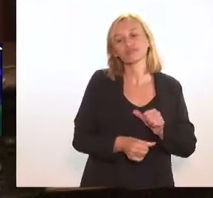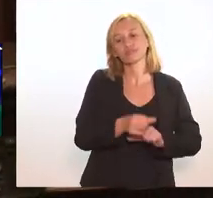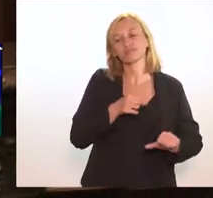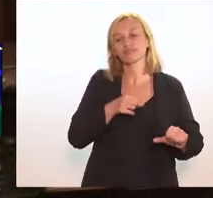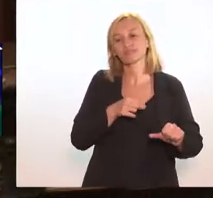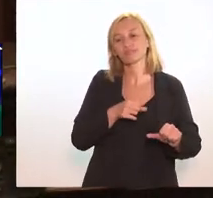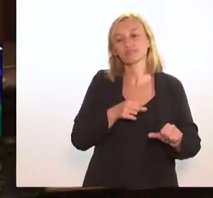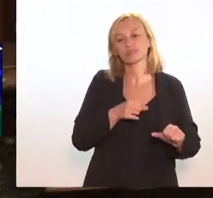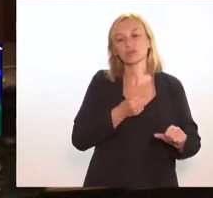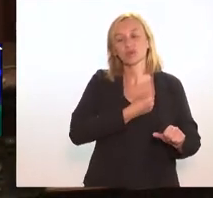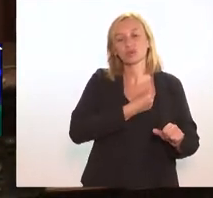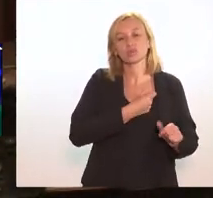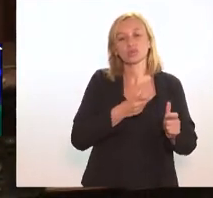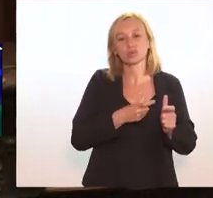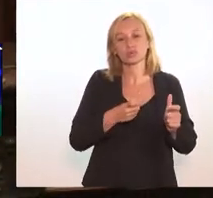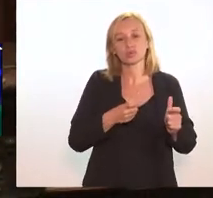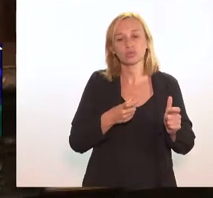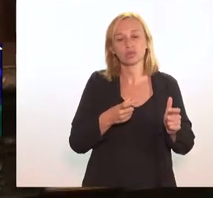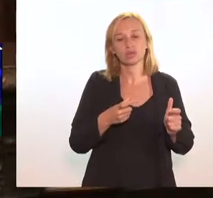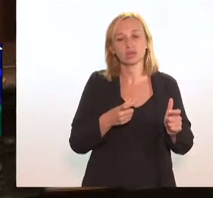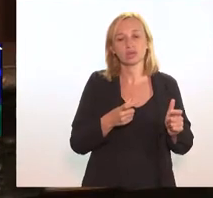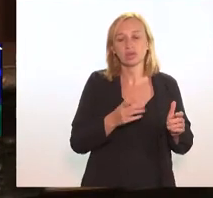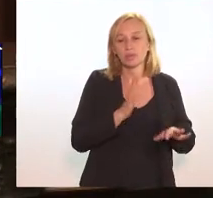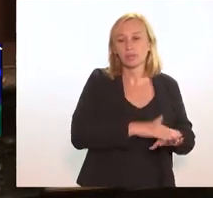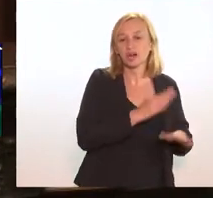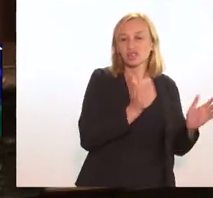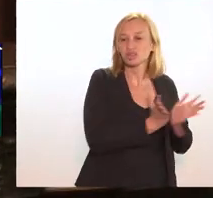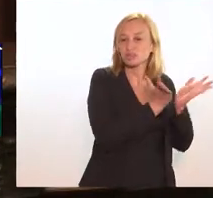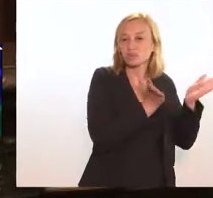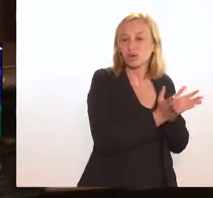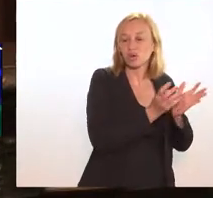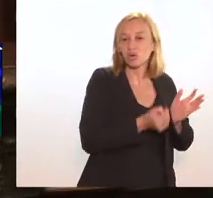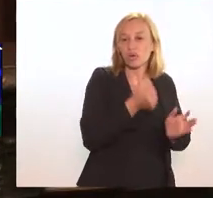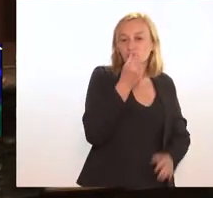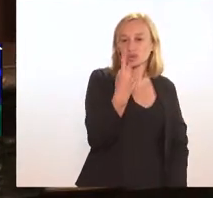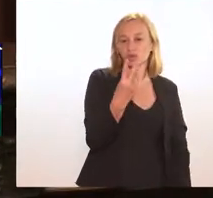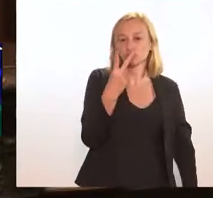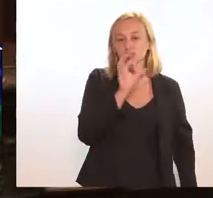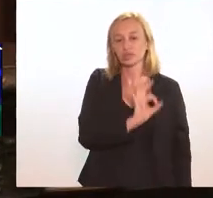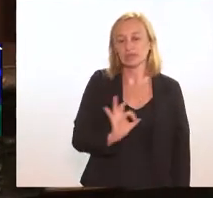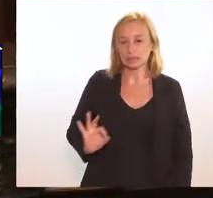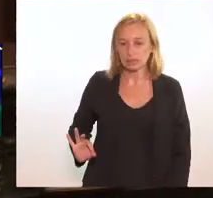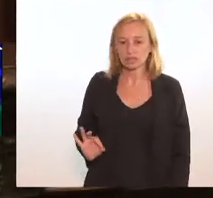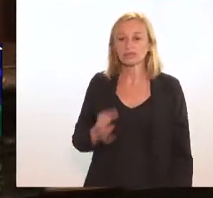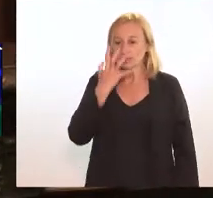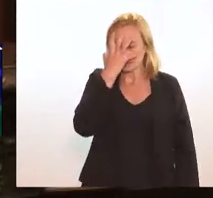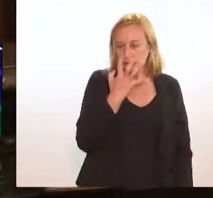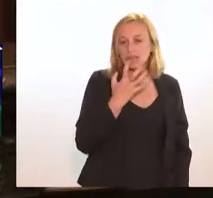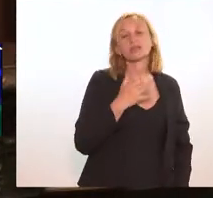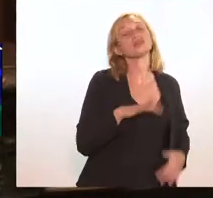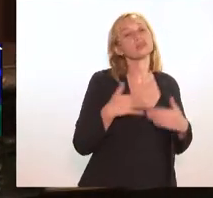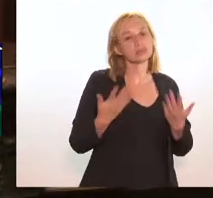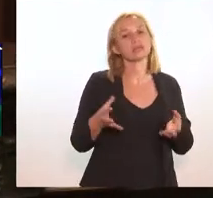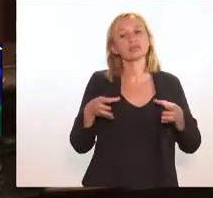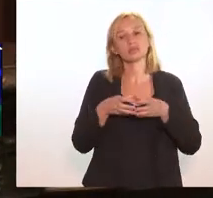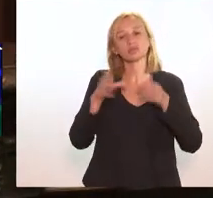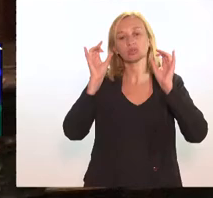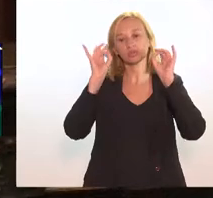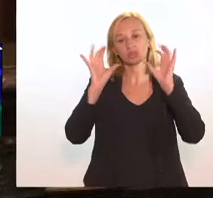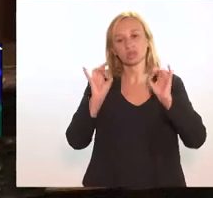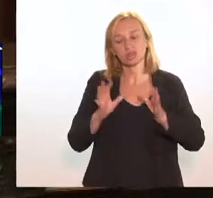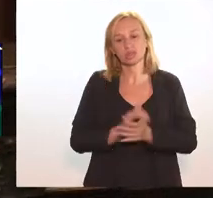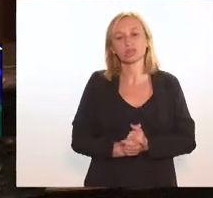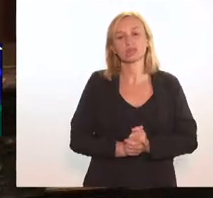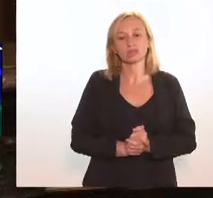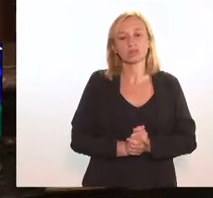gente aumentou a nossa faixa de mais pobre em quase 2%. Isso é muito sério. Então, essa comissão especial,